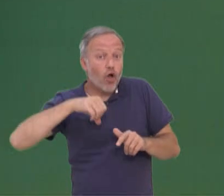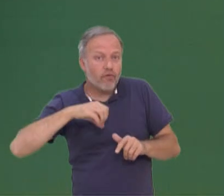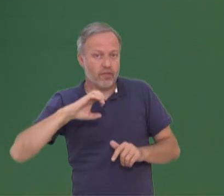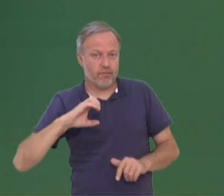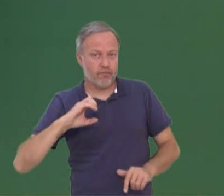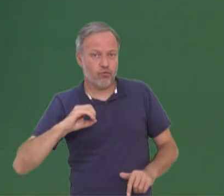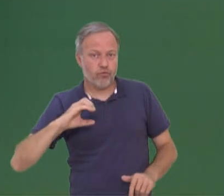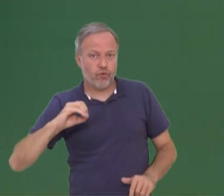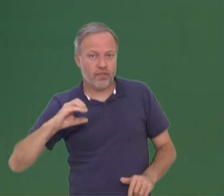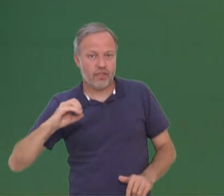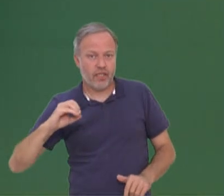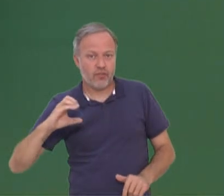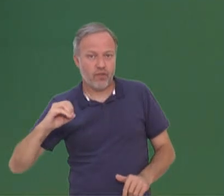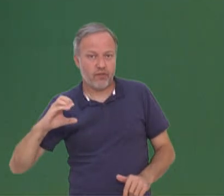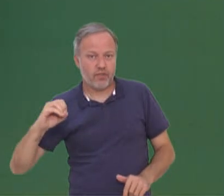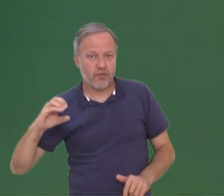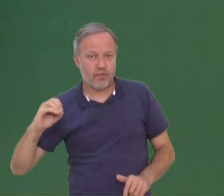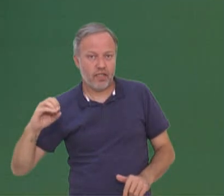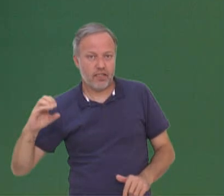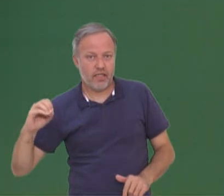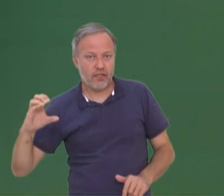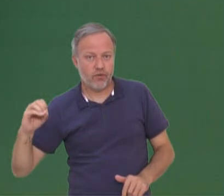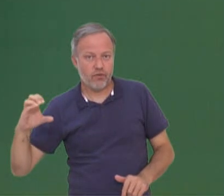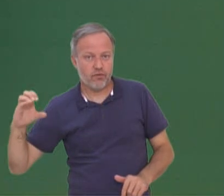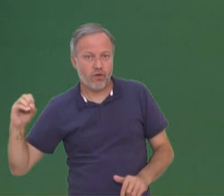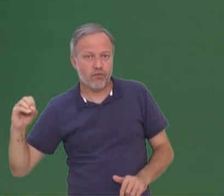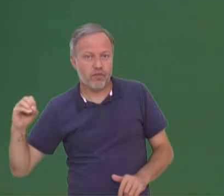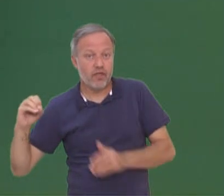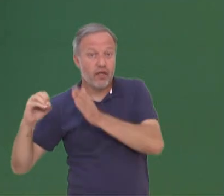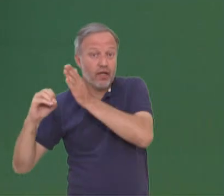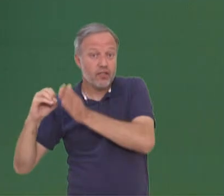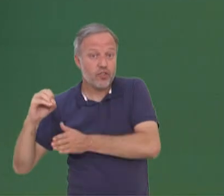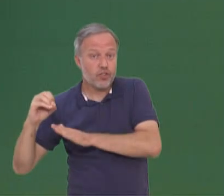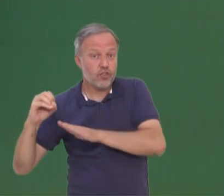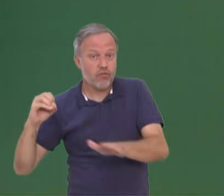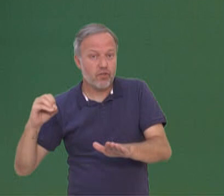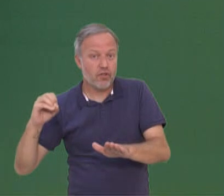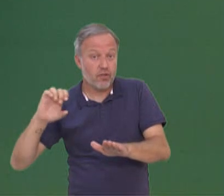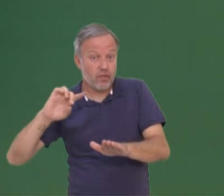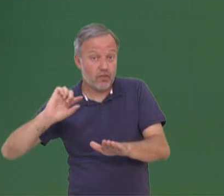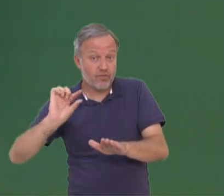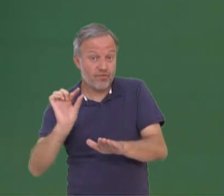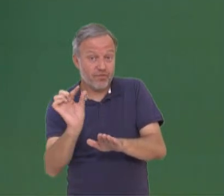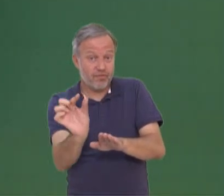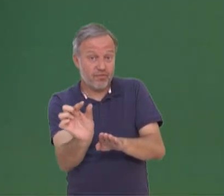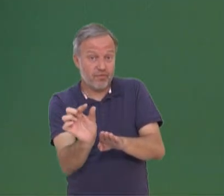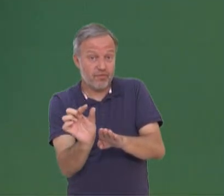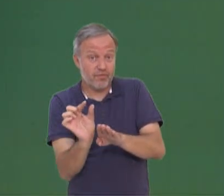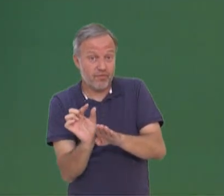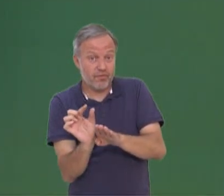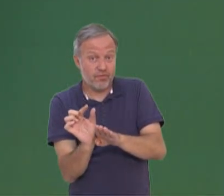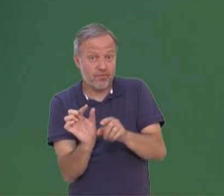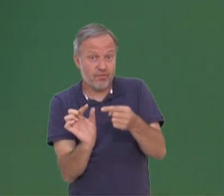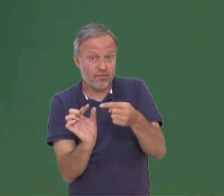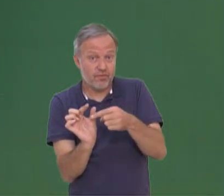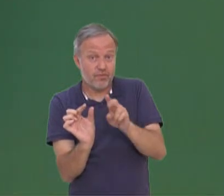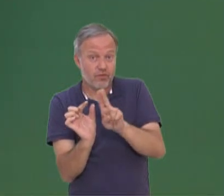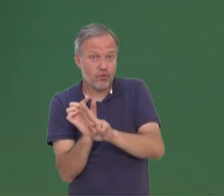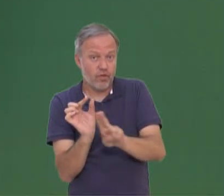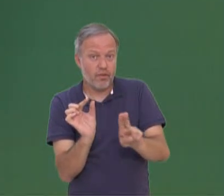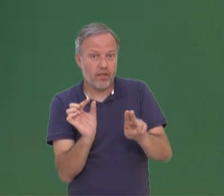metro dividido por 1 bilhão de pedaços. Cada pedacinho desse nós chamamos de um